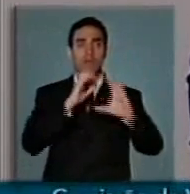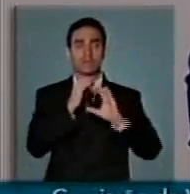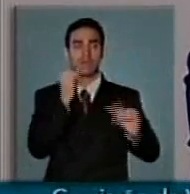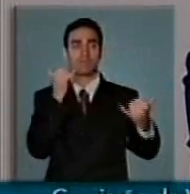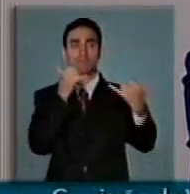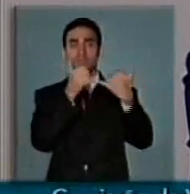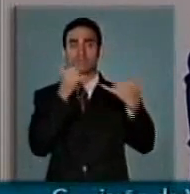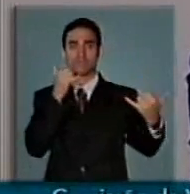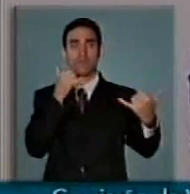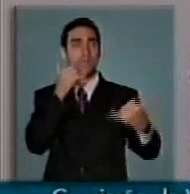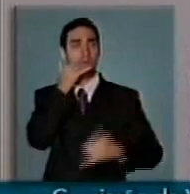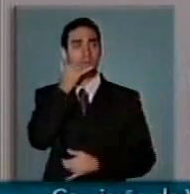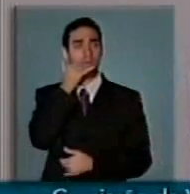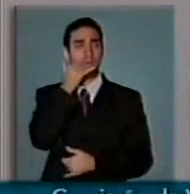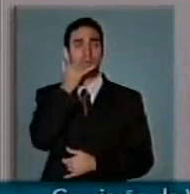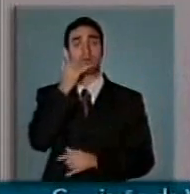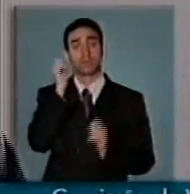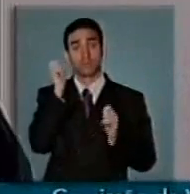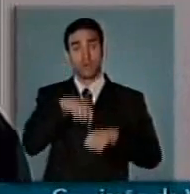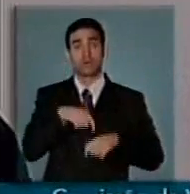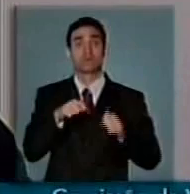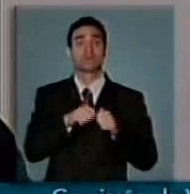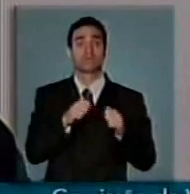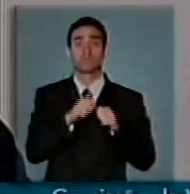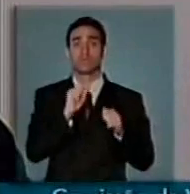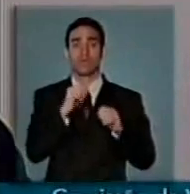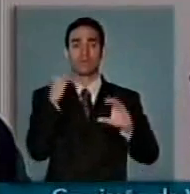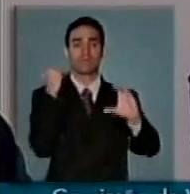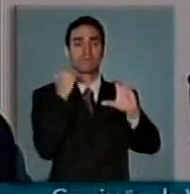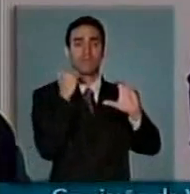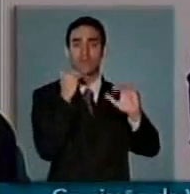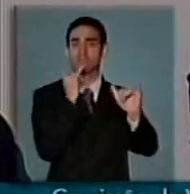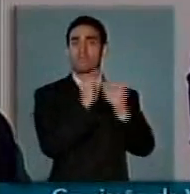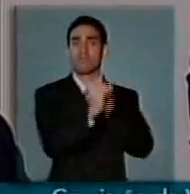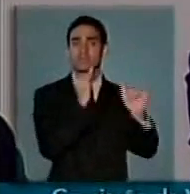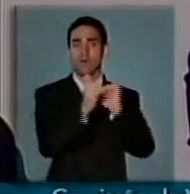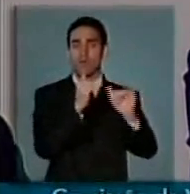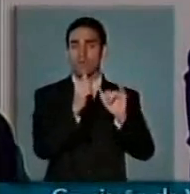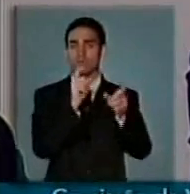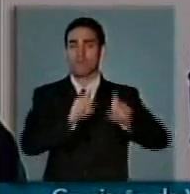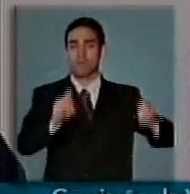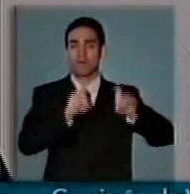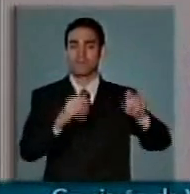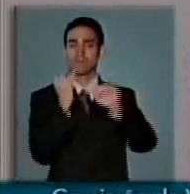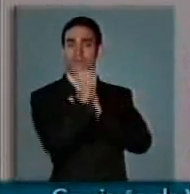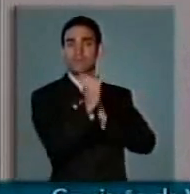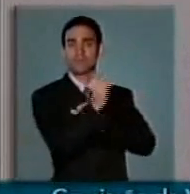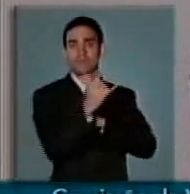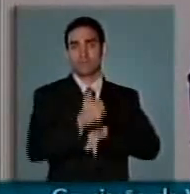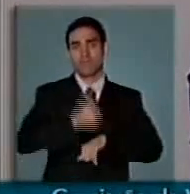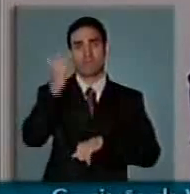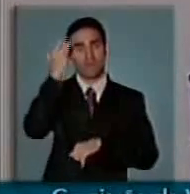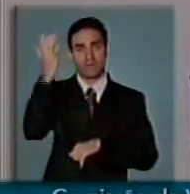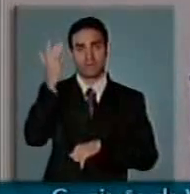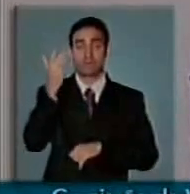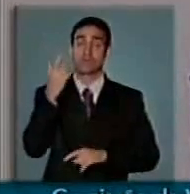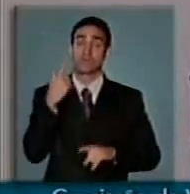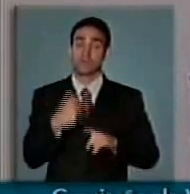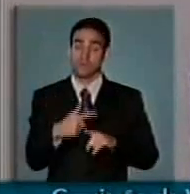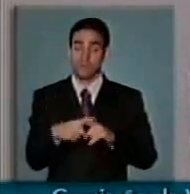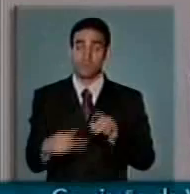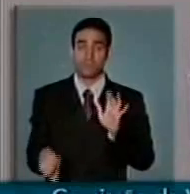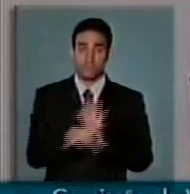são feitas por voz possam ser feitas por dados. E com isso, nós teríamos uma informação